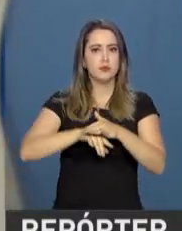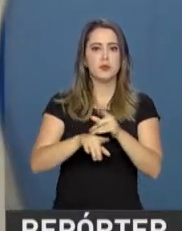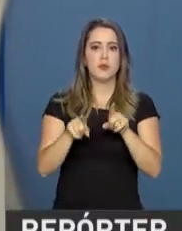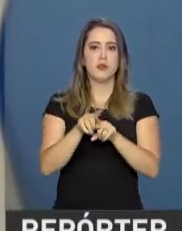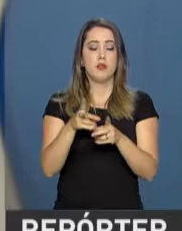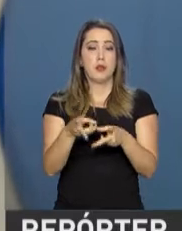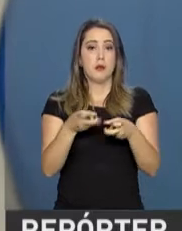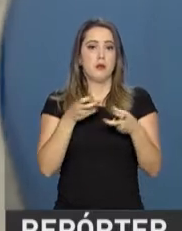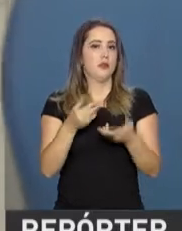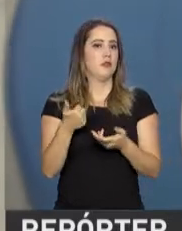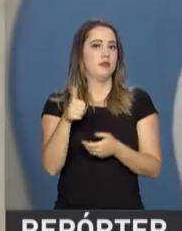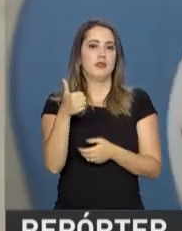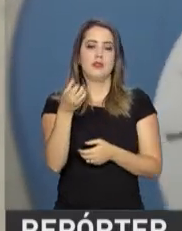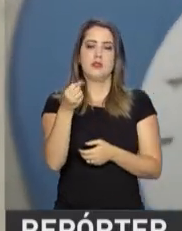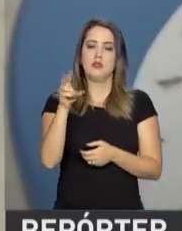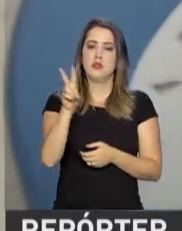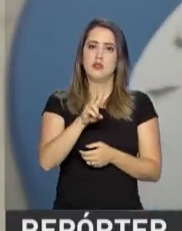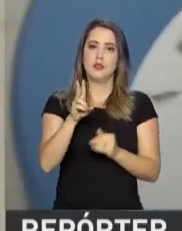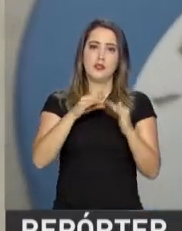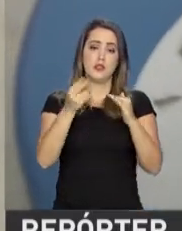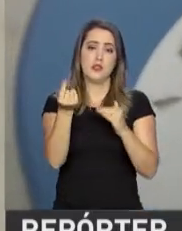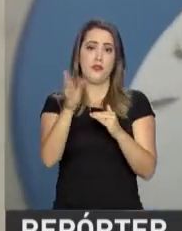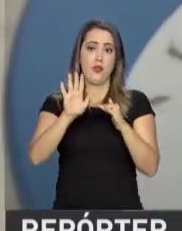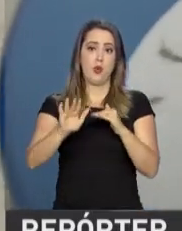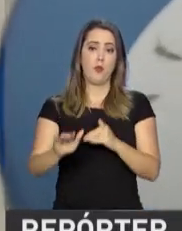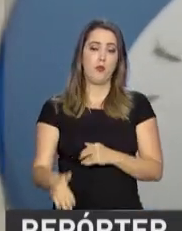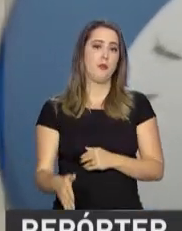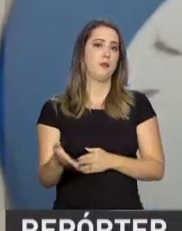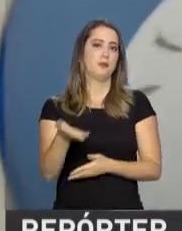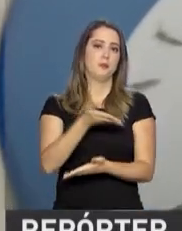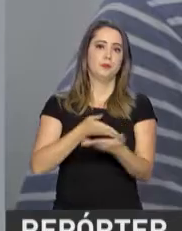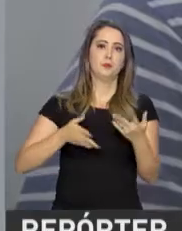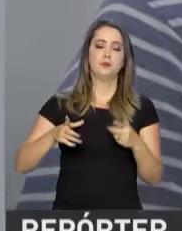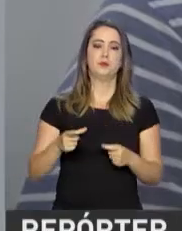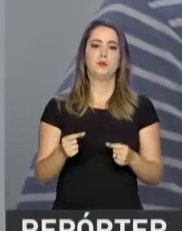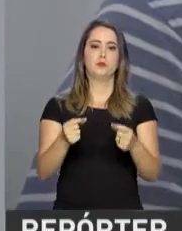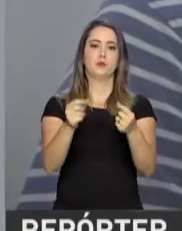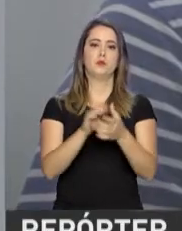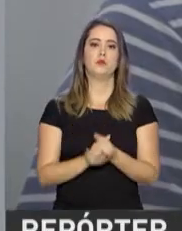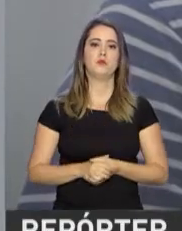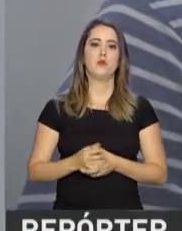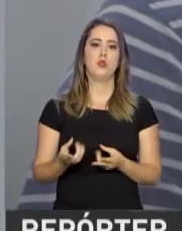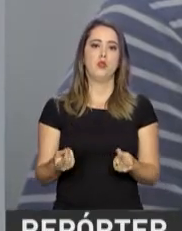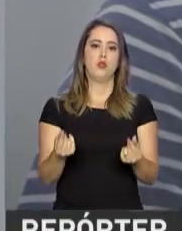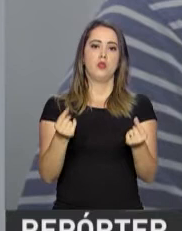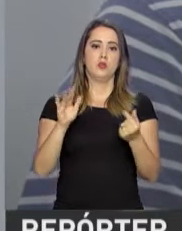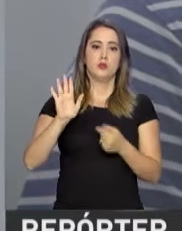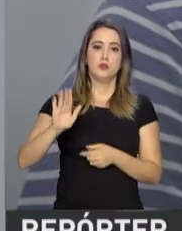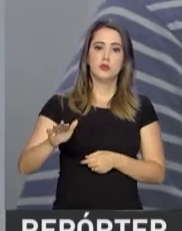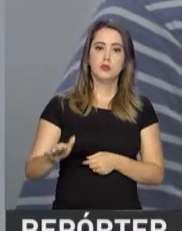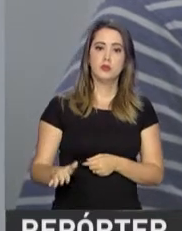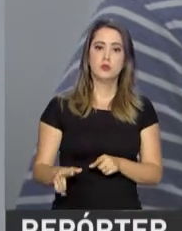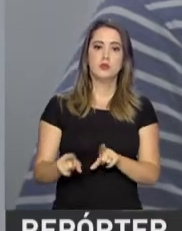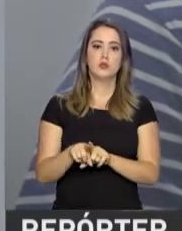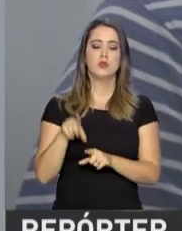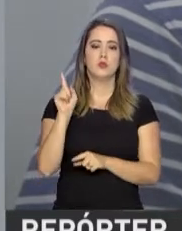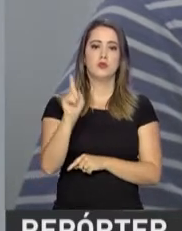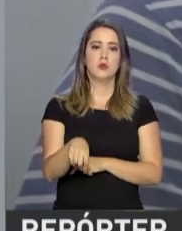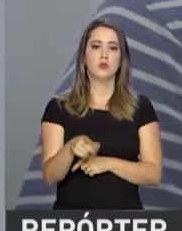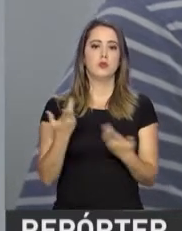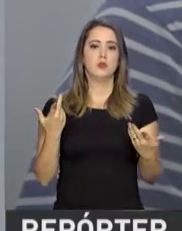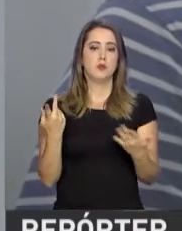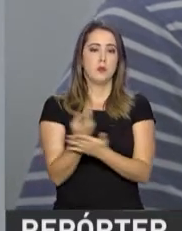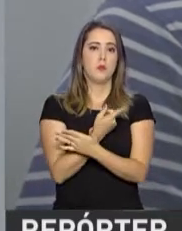116 vezes o monitoramento da circulação de vírus o barateamento do uso dessa nova estratégia ele